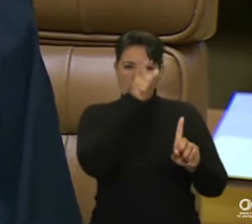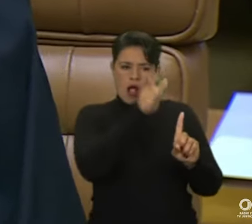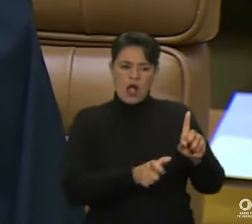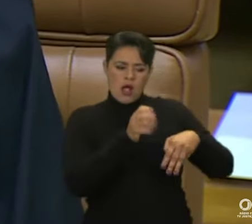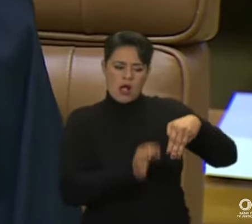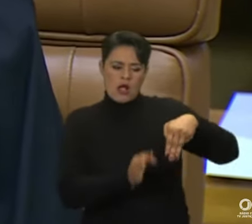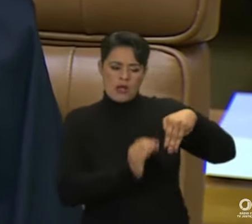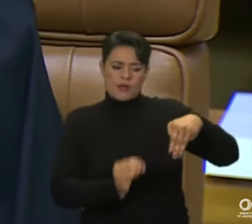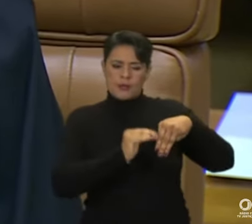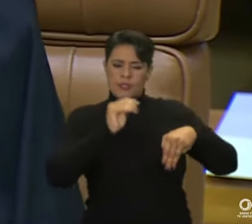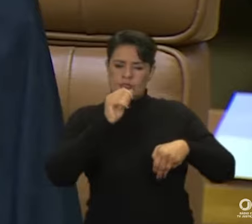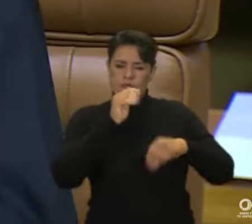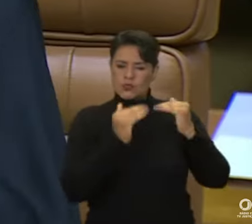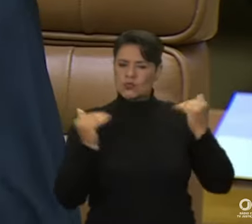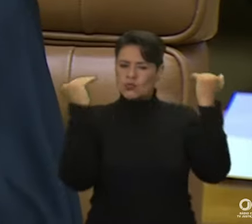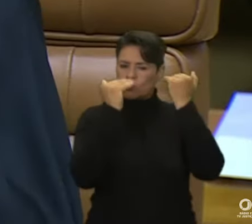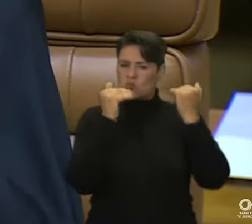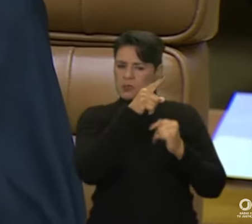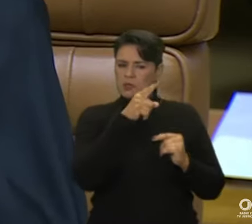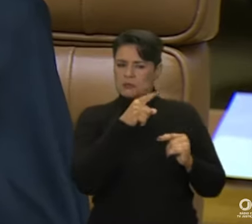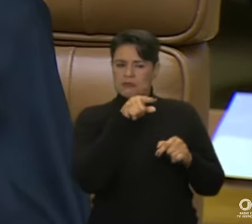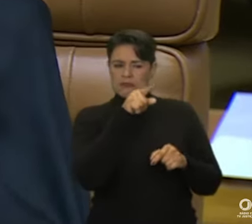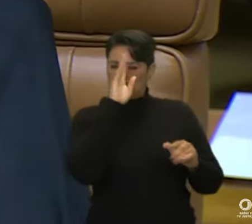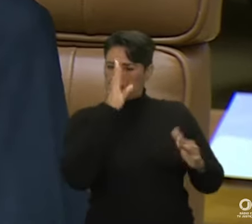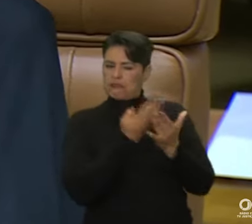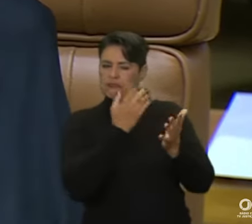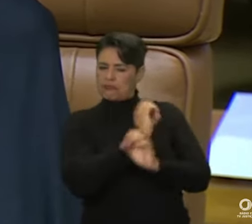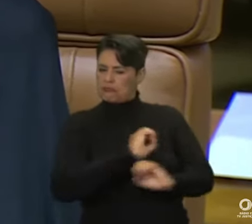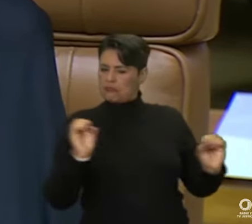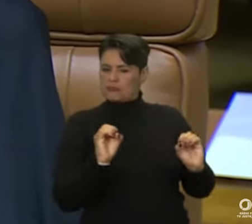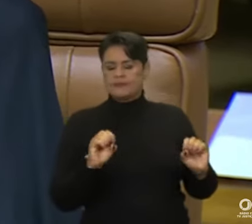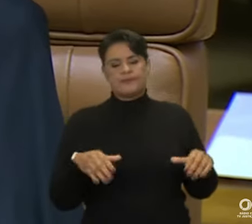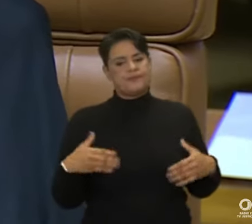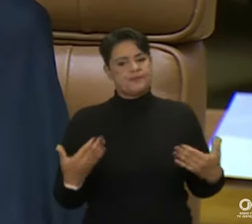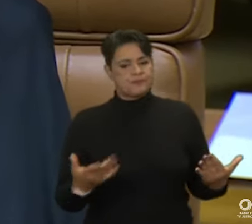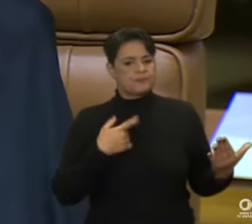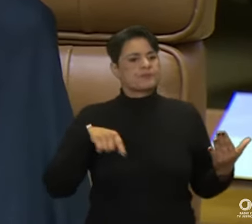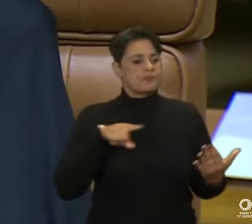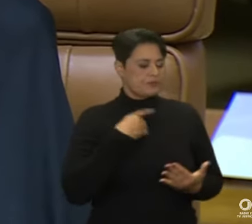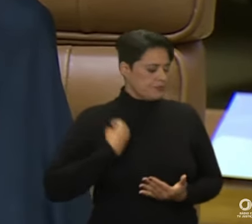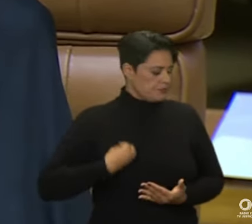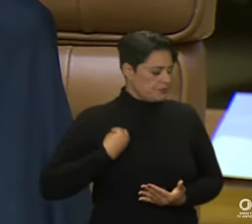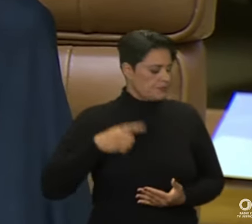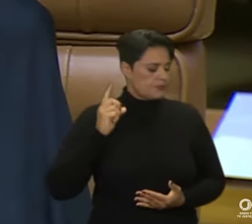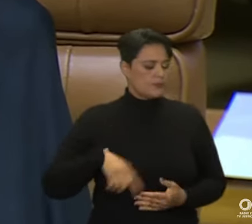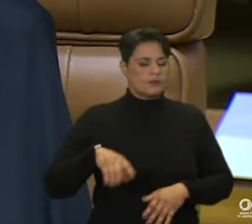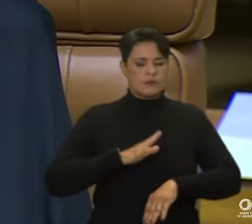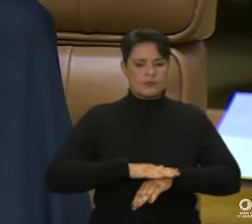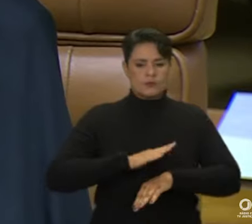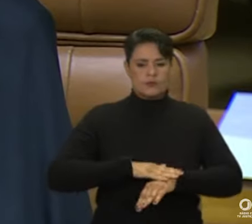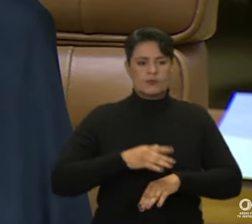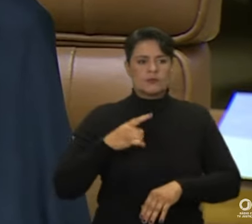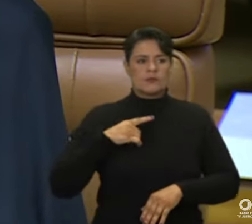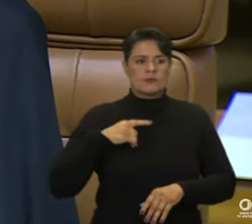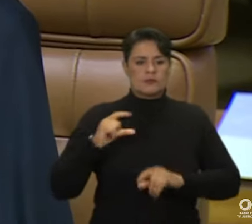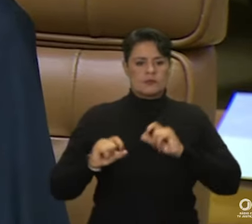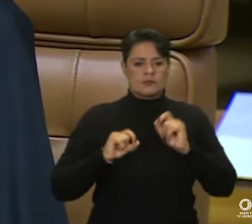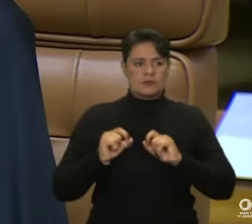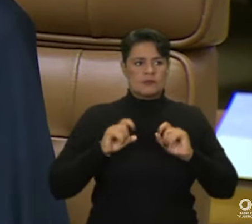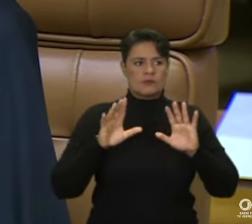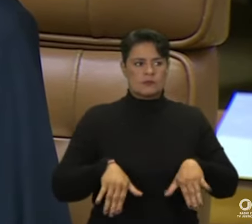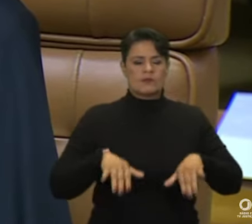repudiada. Vivemos em tempos em que a verdade é frequentemente distorcida e a desinformação é usada como